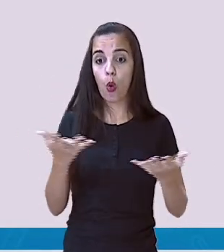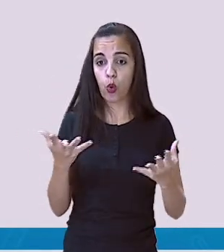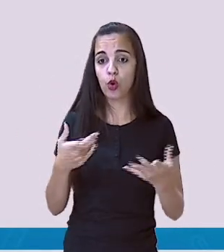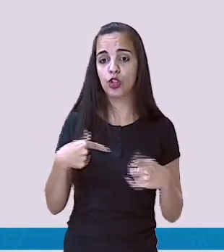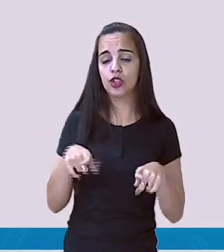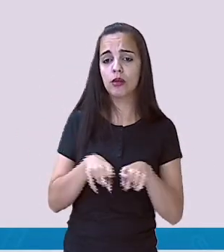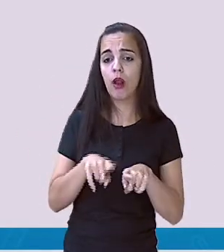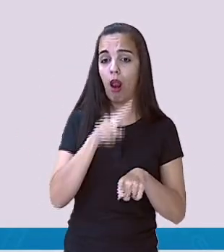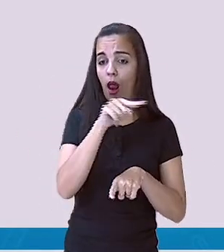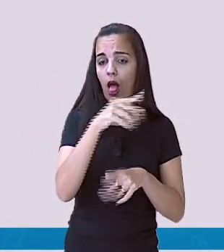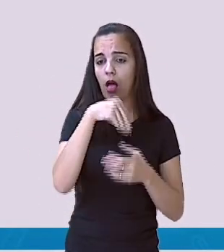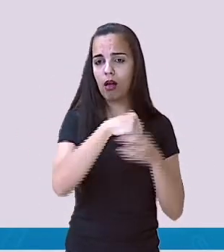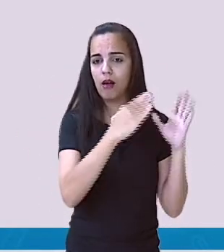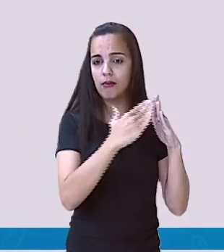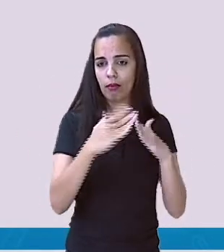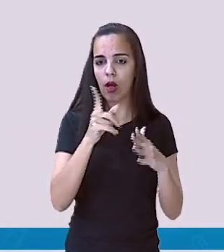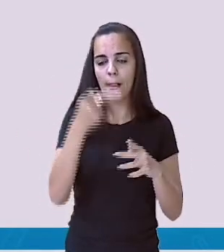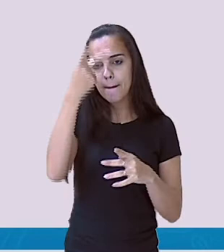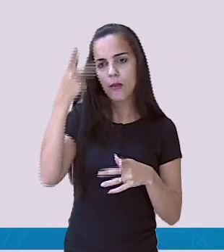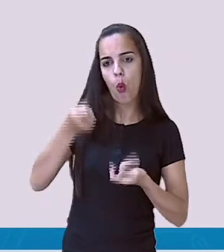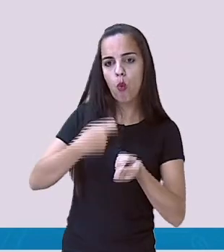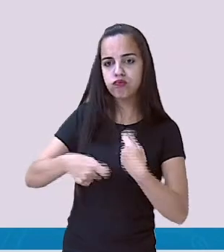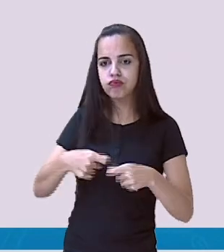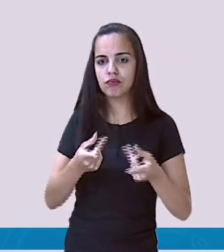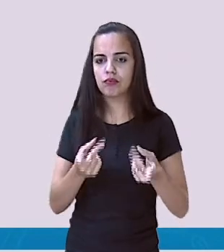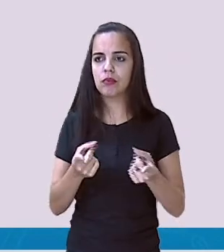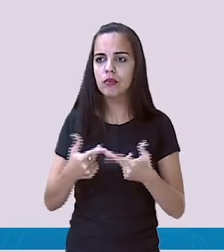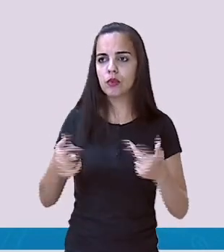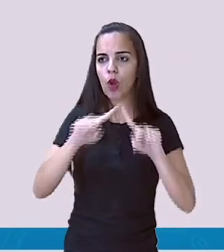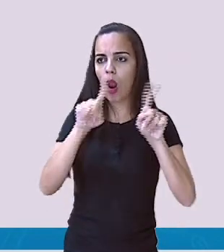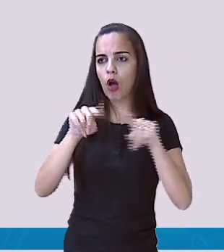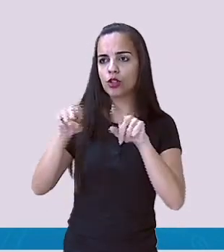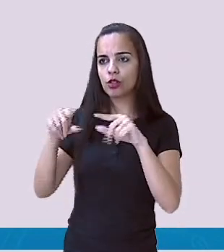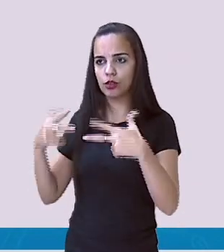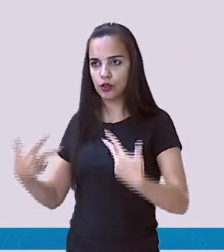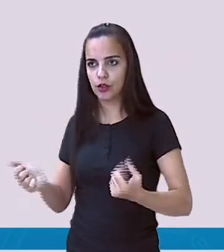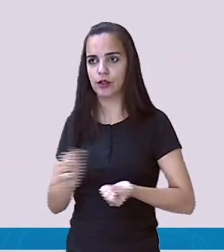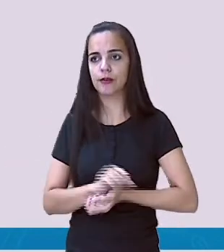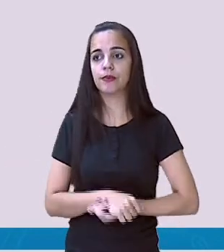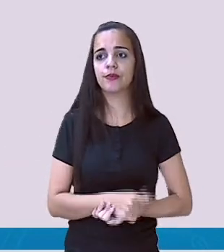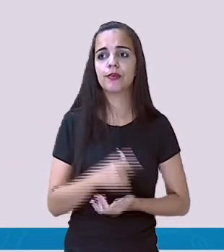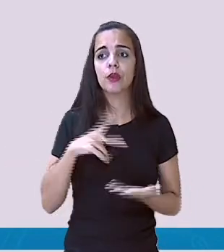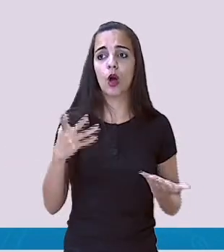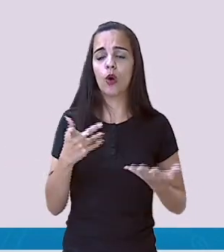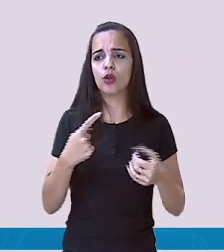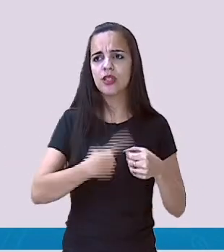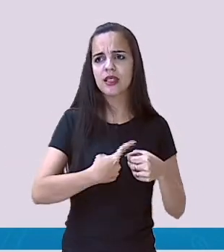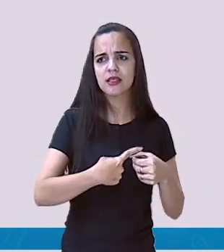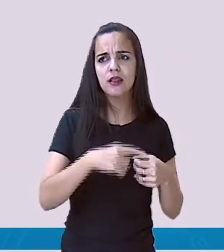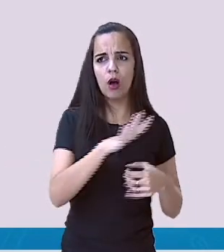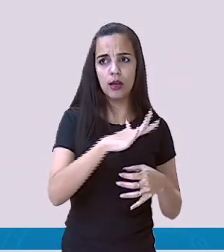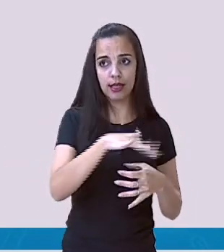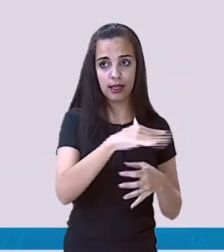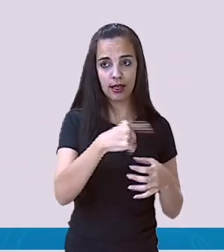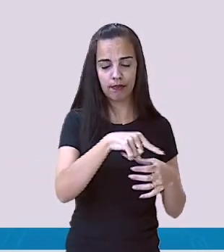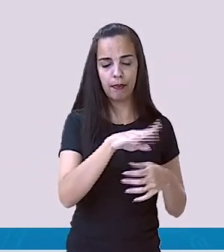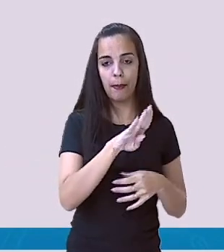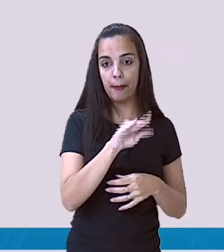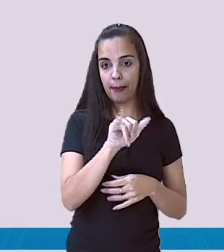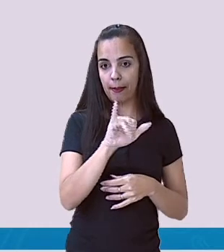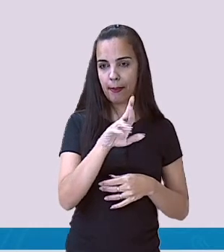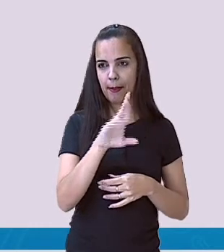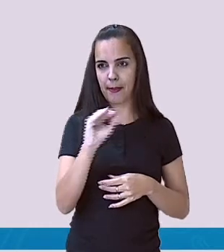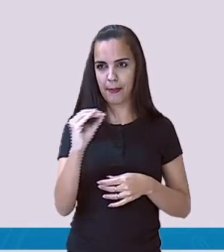e administrativo. Ela deixou de ser, ela foi se transformando. Então o Pelourinho hoje é um lugar, se você tiver a oportunidade